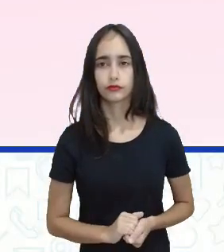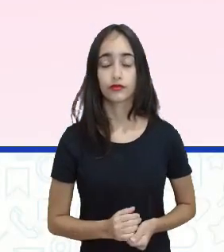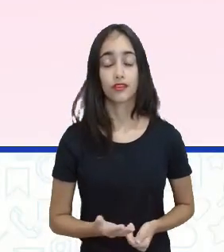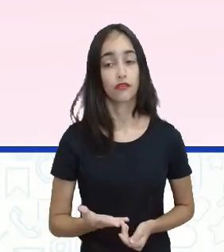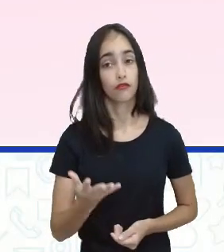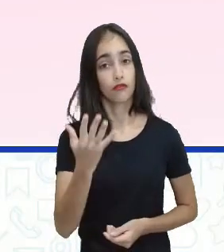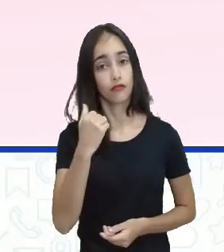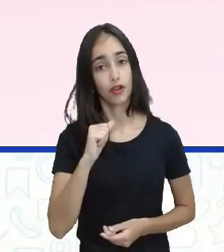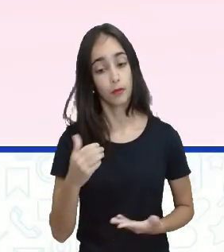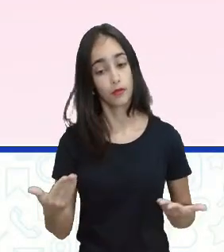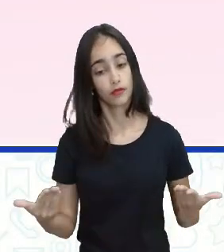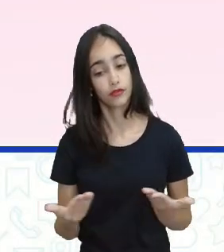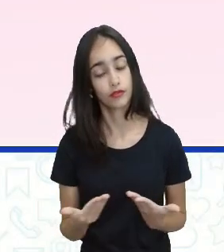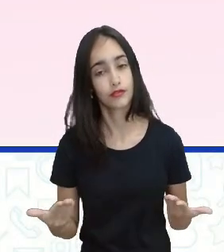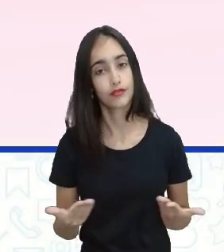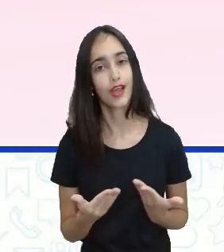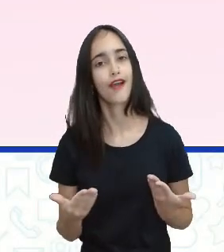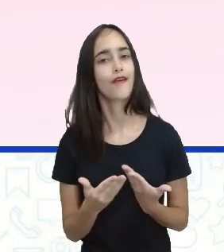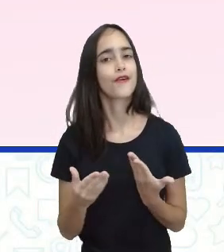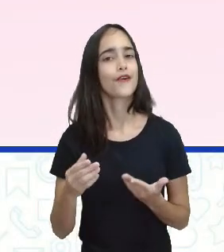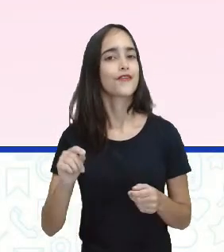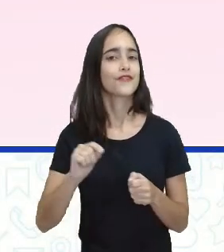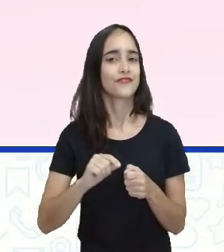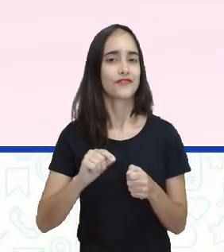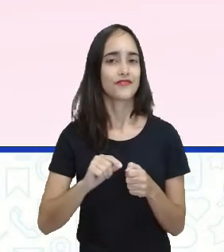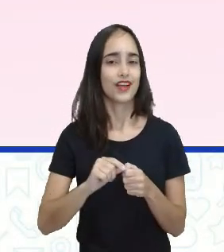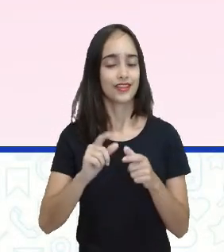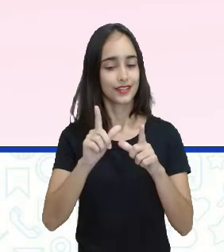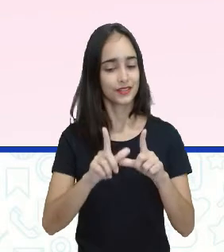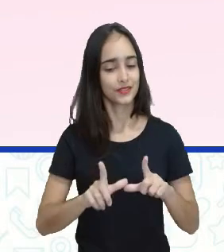Vamos agora ao nosso plano cartesiano.